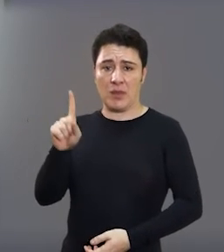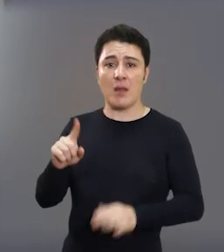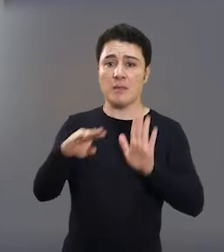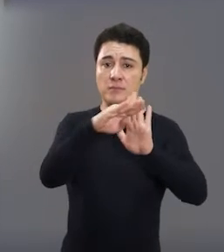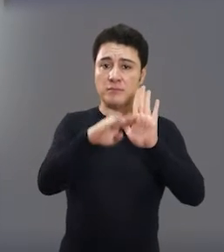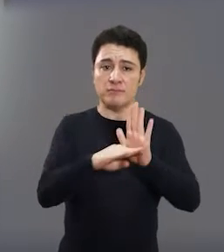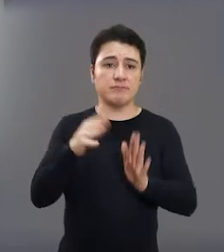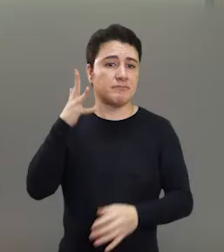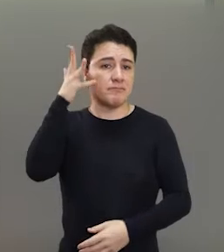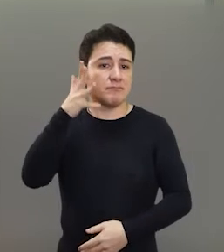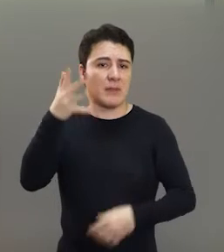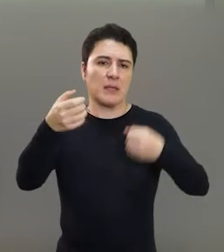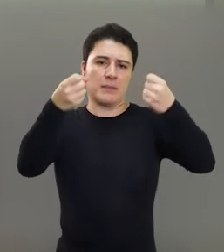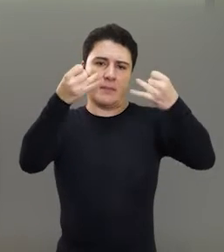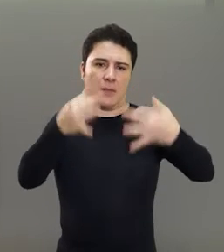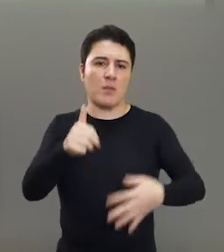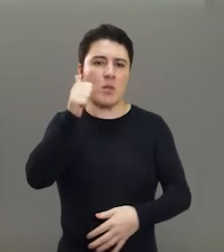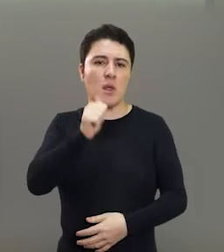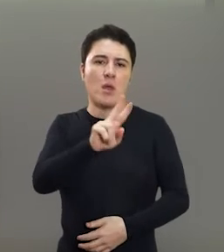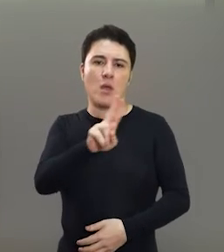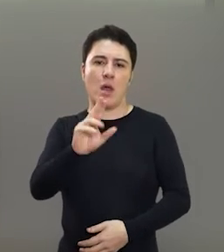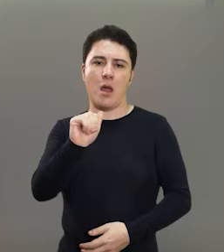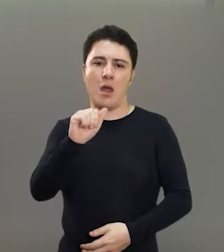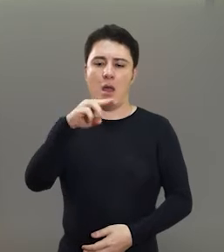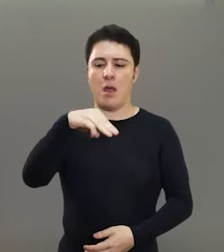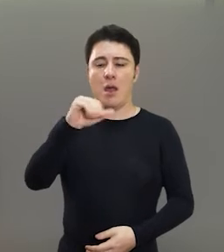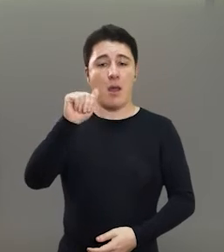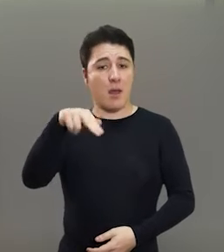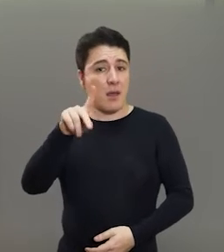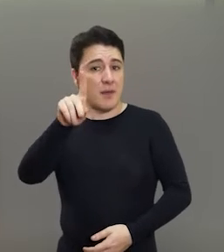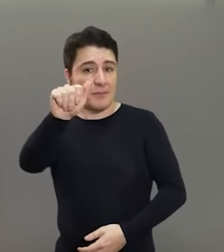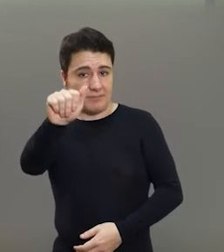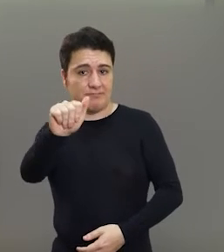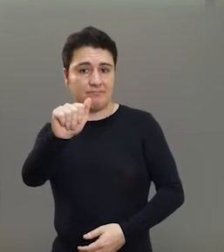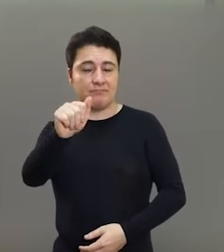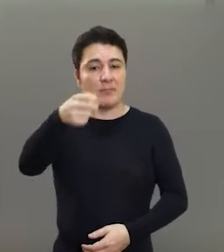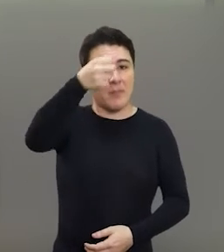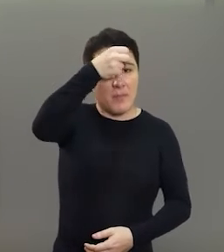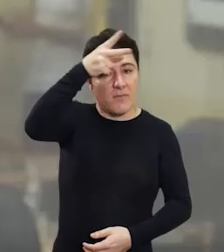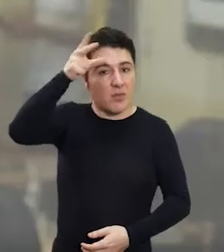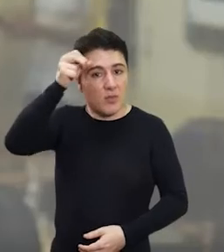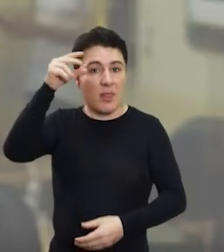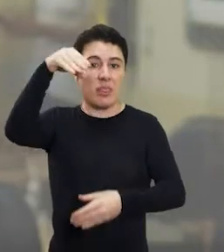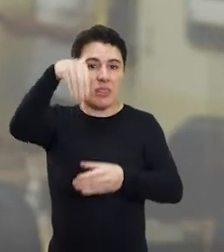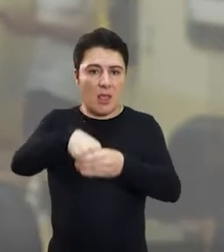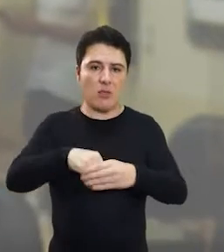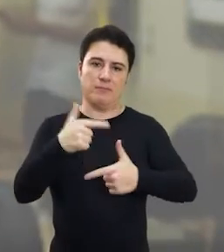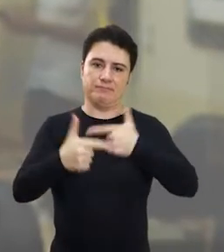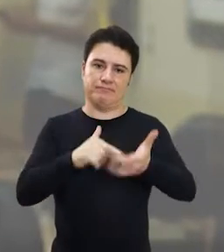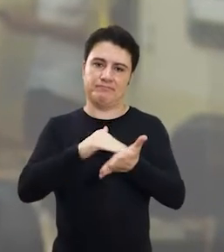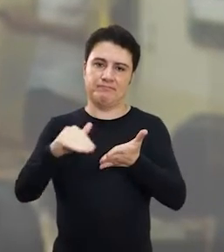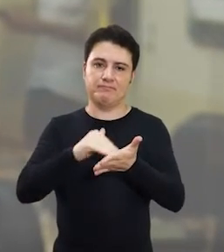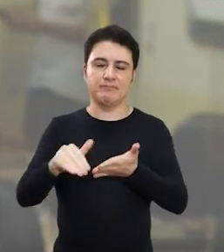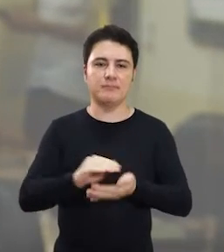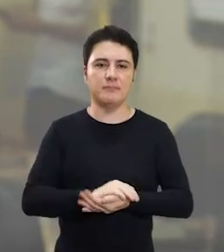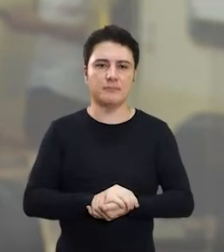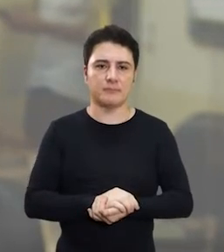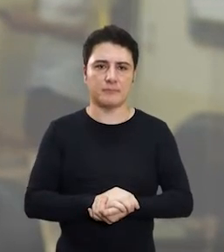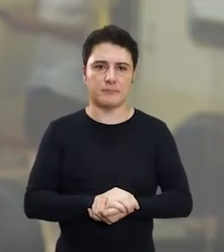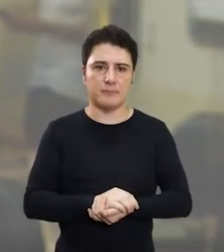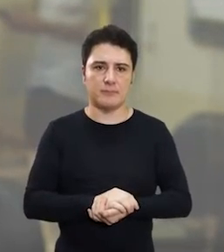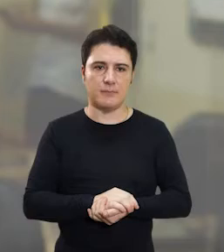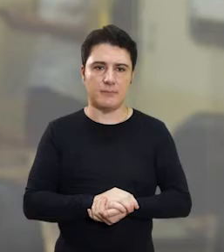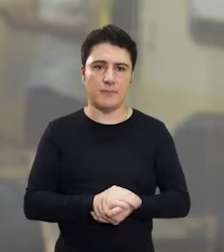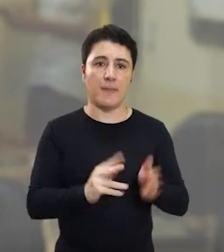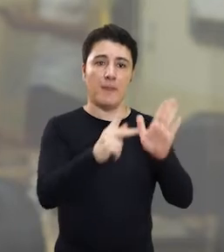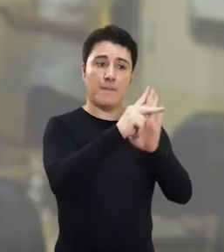programa foi a secretaria municipal de direitos humanos e Participação Popular Amanda visionar e ele está sendo construído já